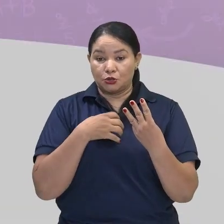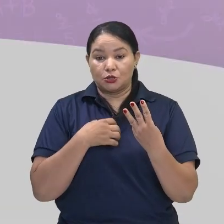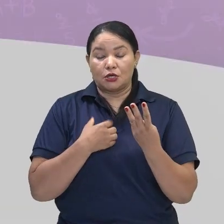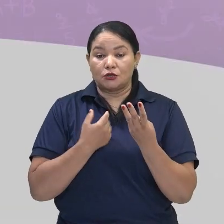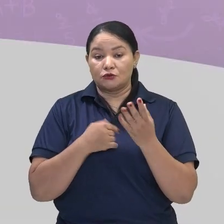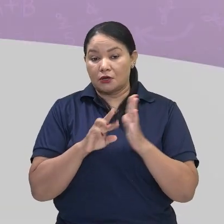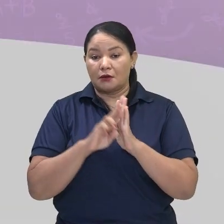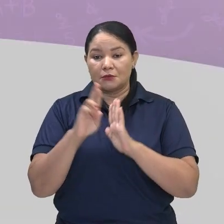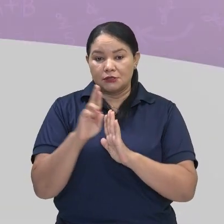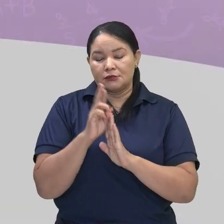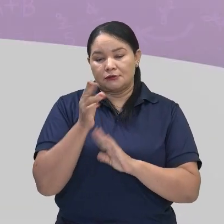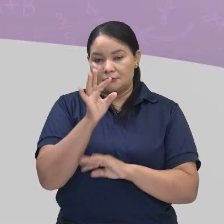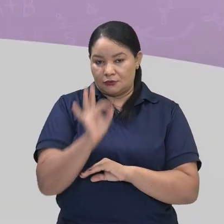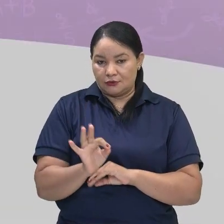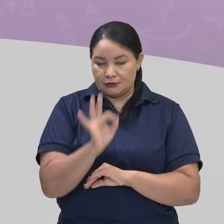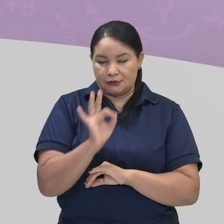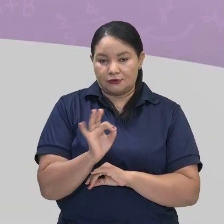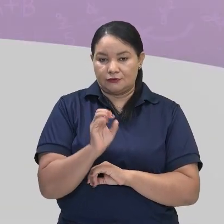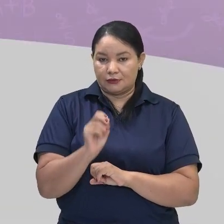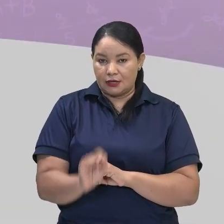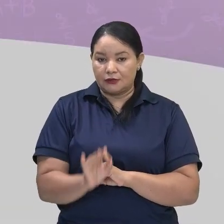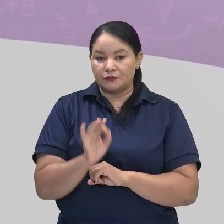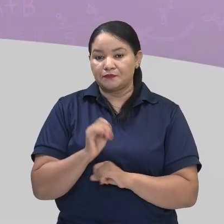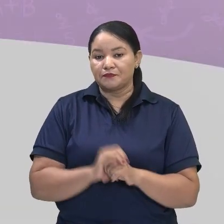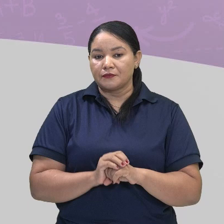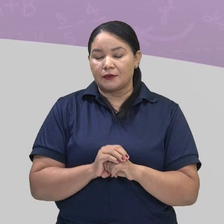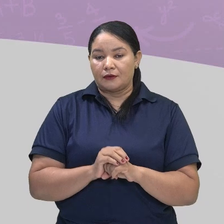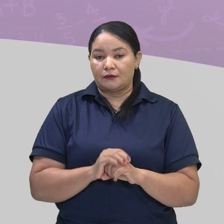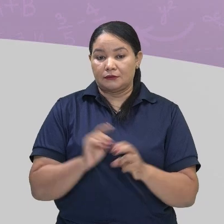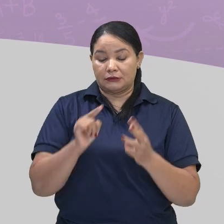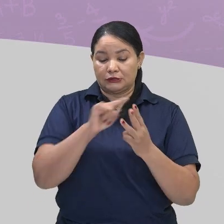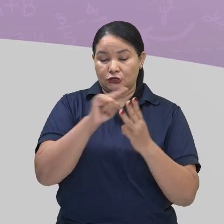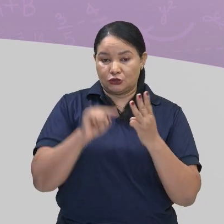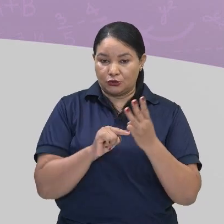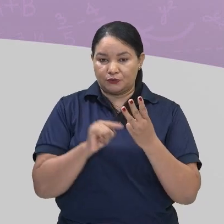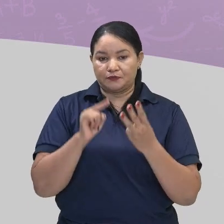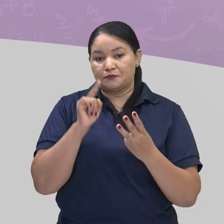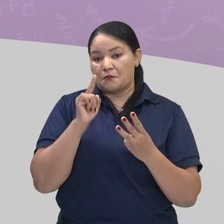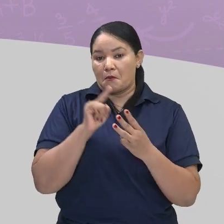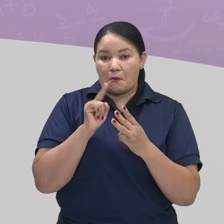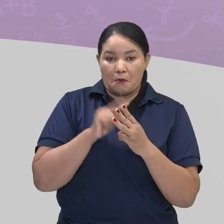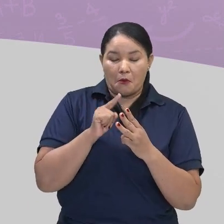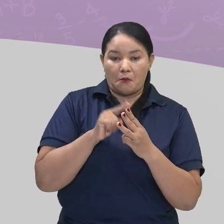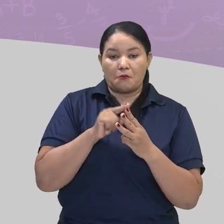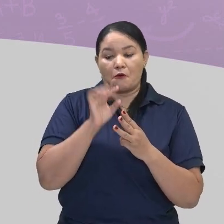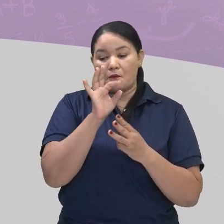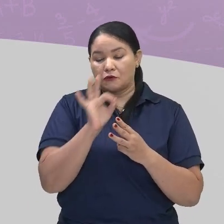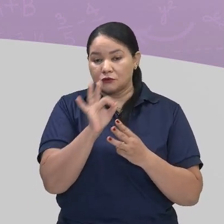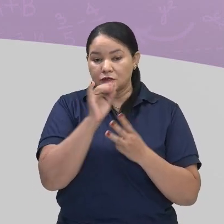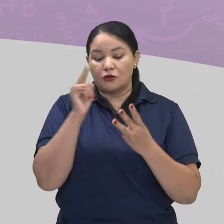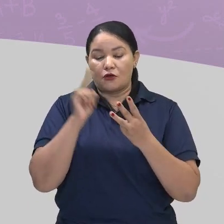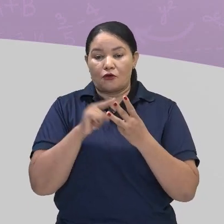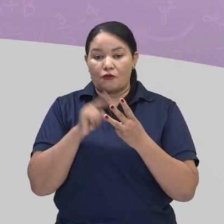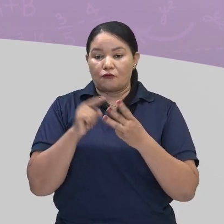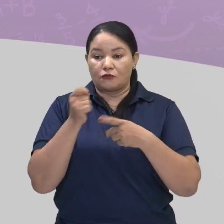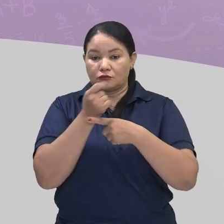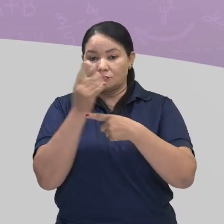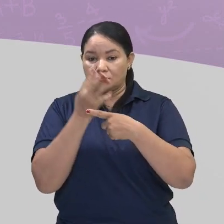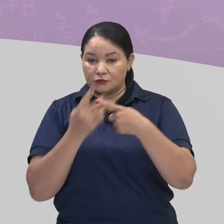a porcentagem, certo? 3 maneiras. Nós podemos representar em forma percentual, forma fracionária ou